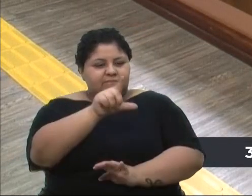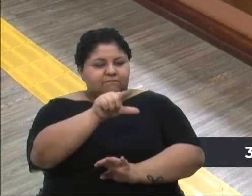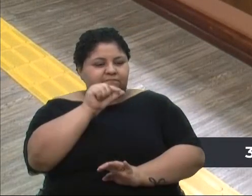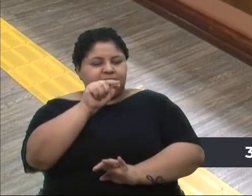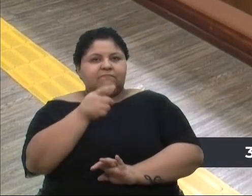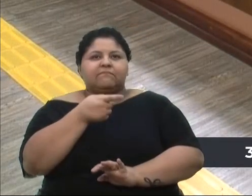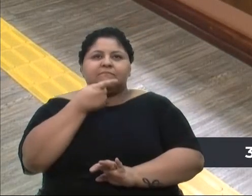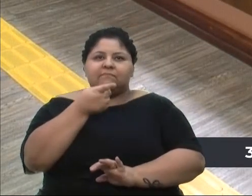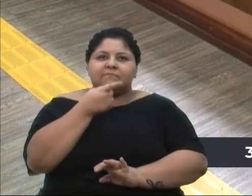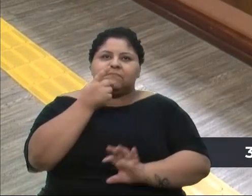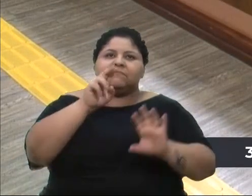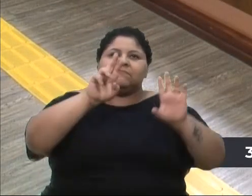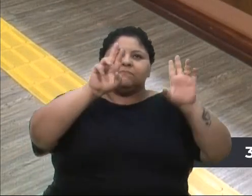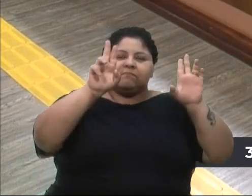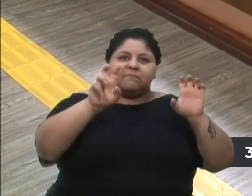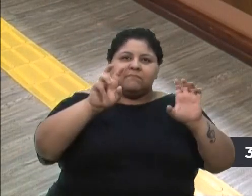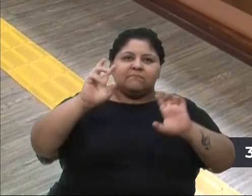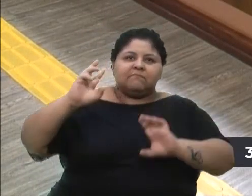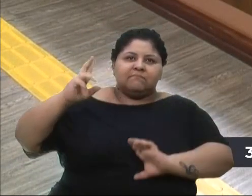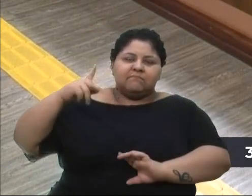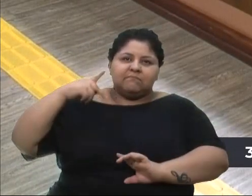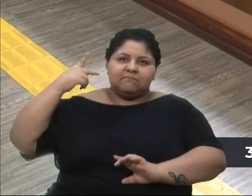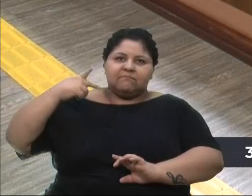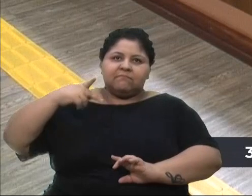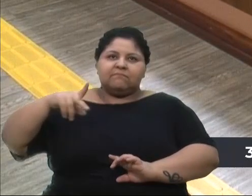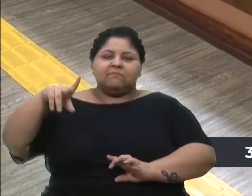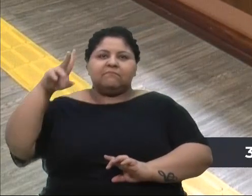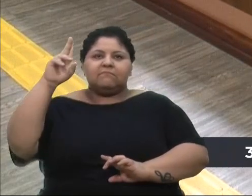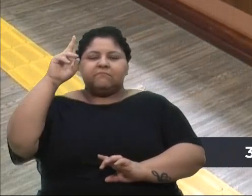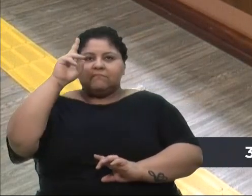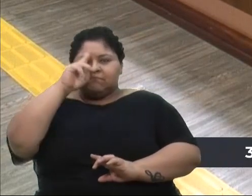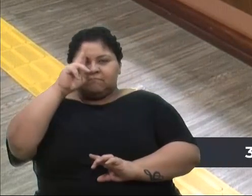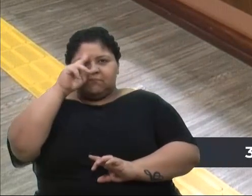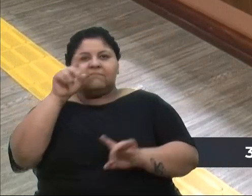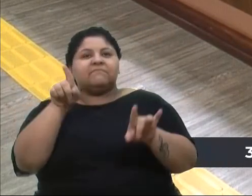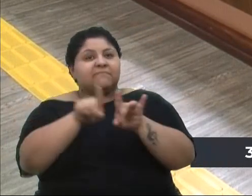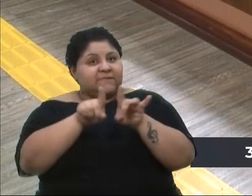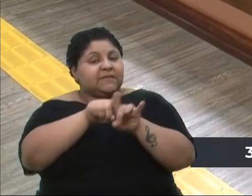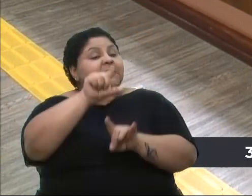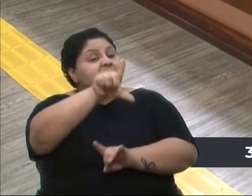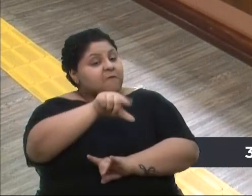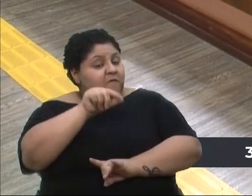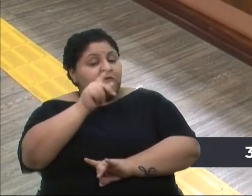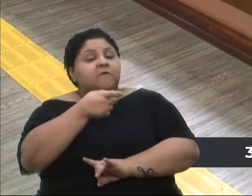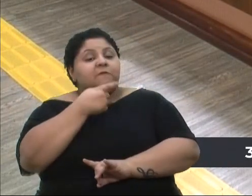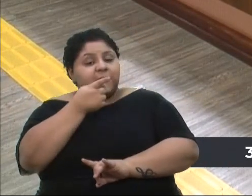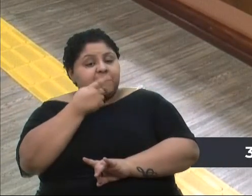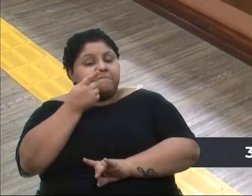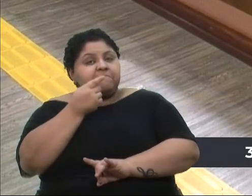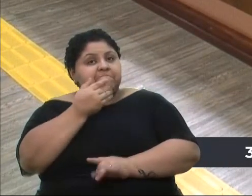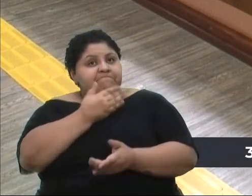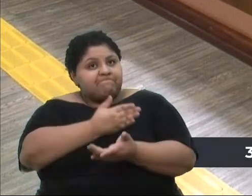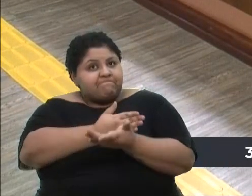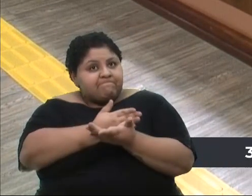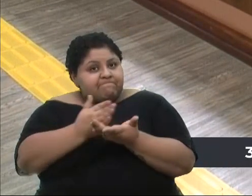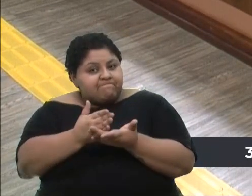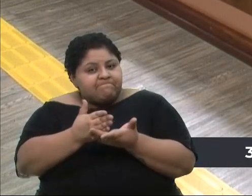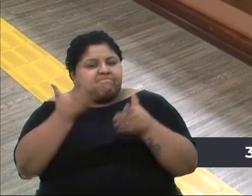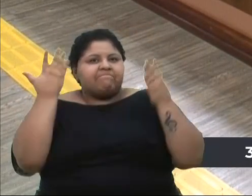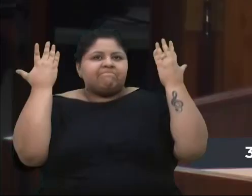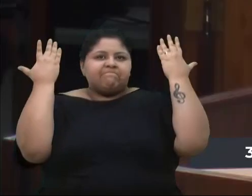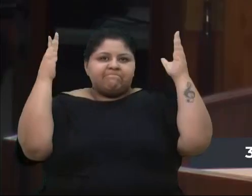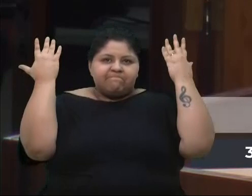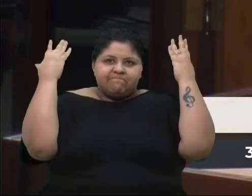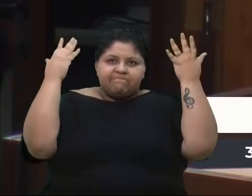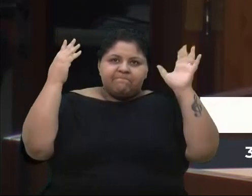falar sobre um tema que o vereador Juliano Valim também escolheu falar, então eu vou começar lhe parabenizando